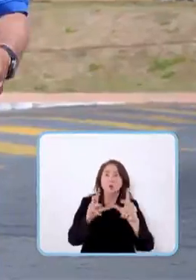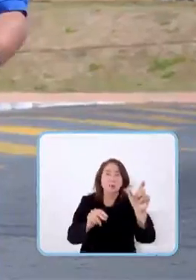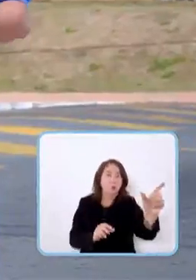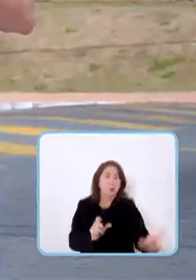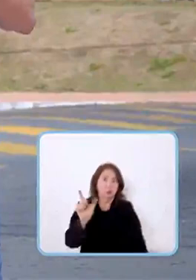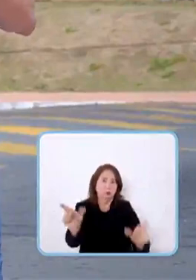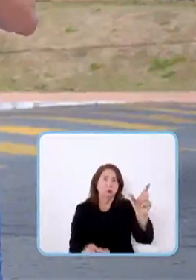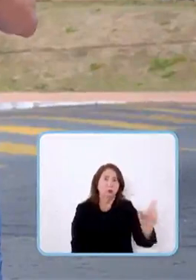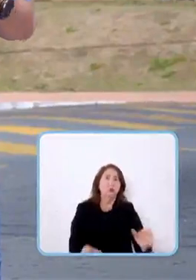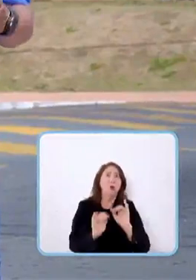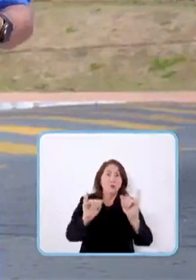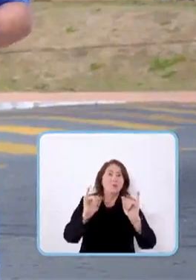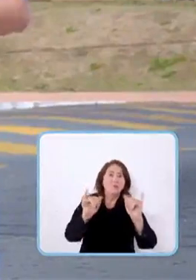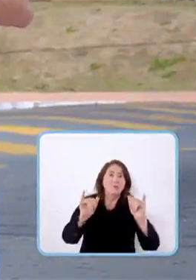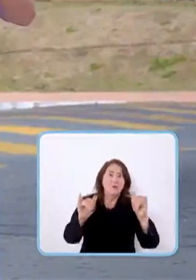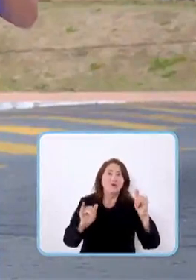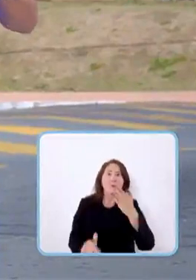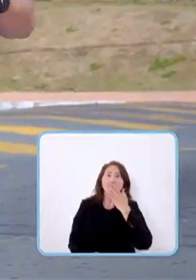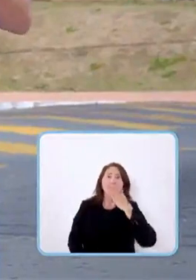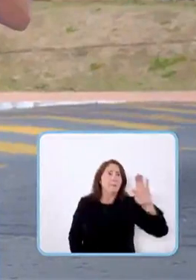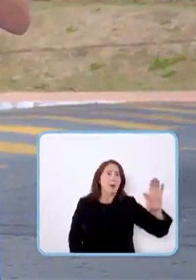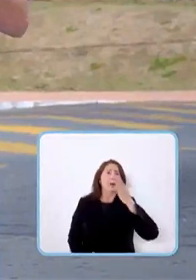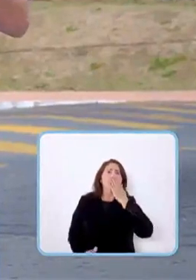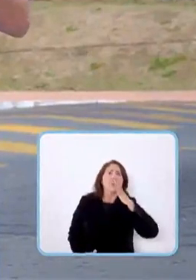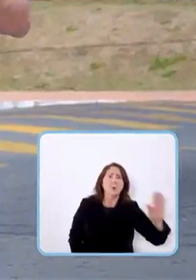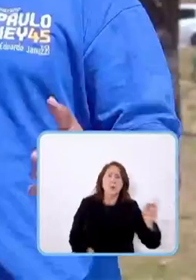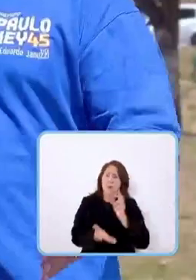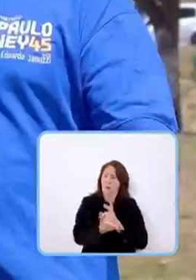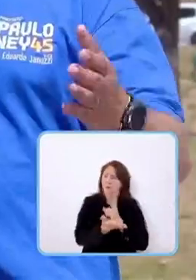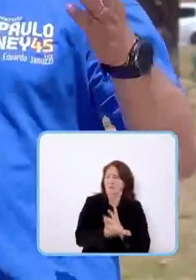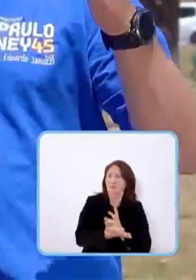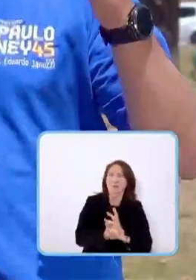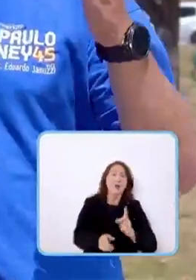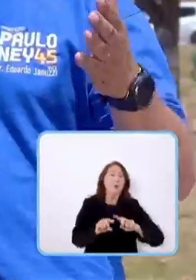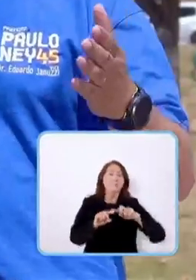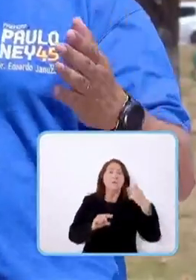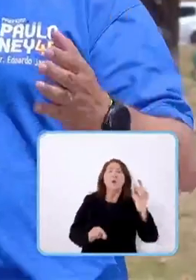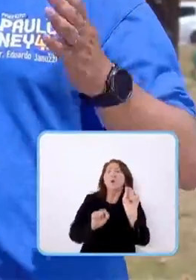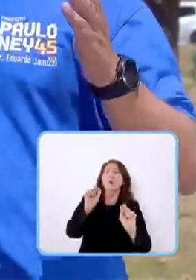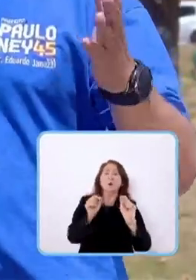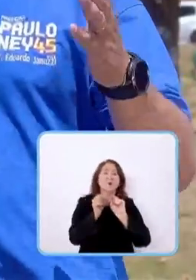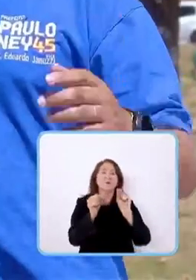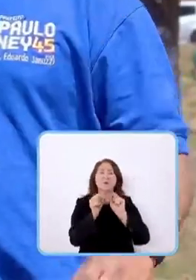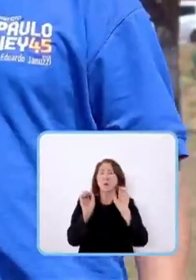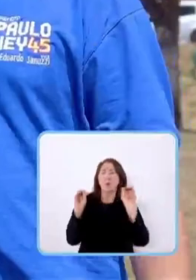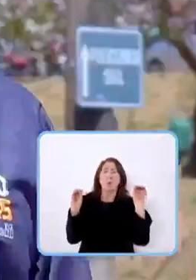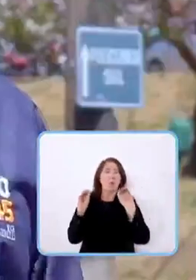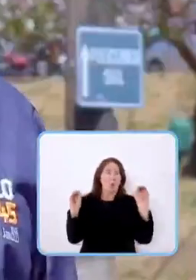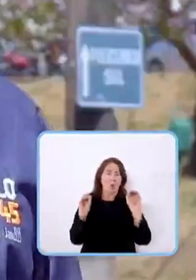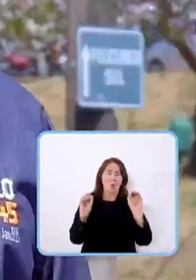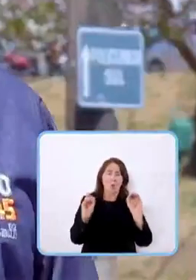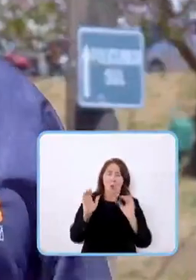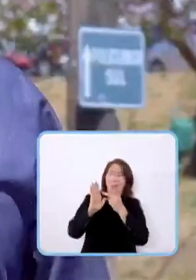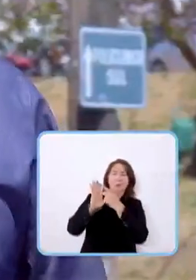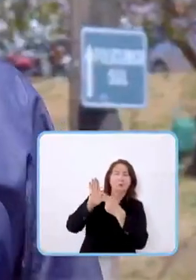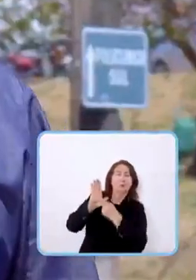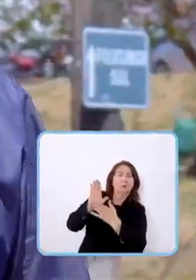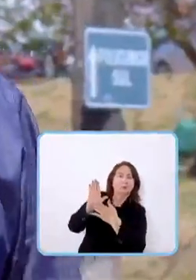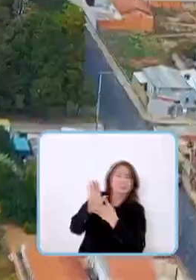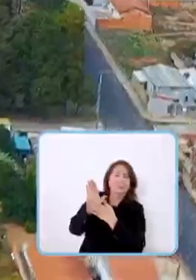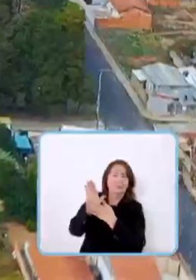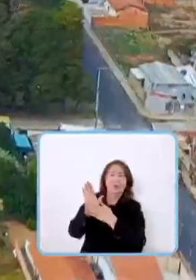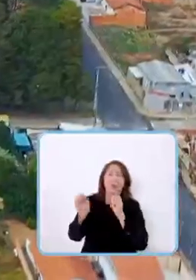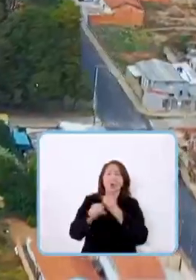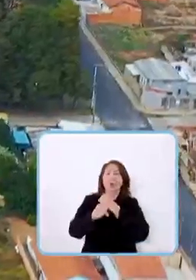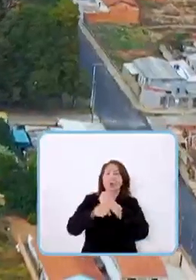eleição, vai aparecer candidato fazendo promessas, como sempre, mas não sabem o que e nem como fazer. Confira aí nossas